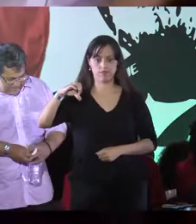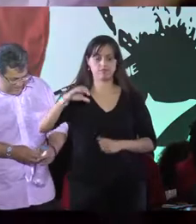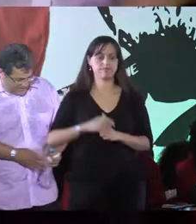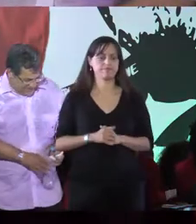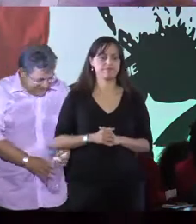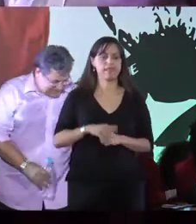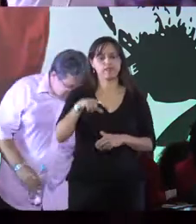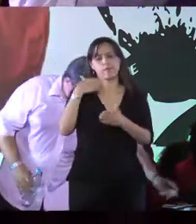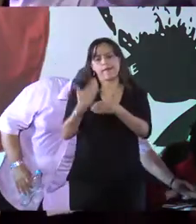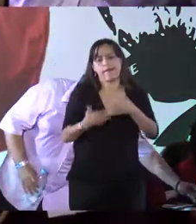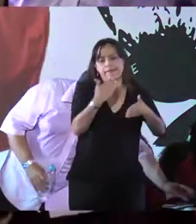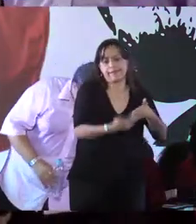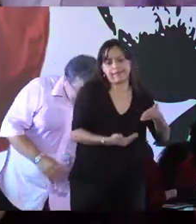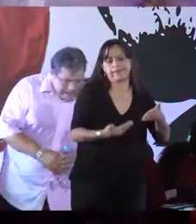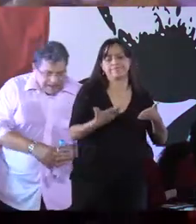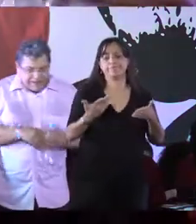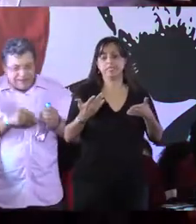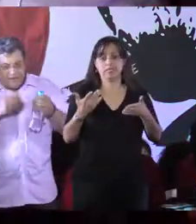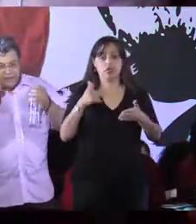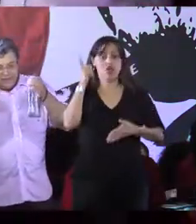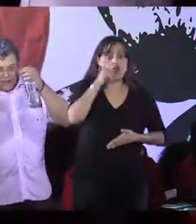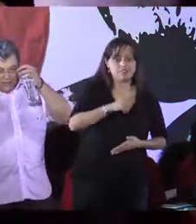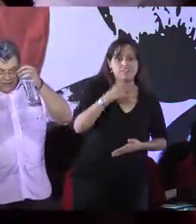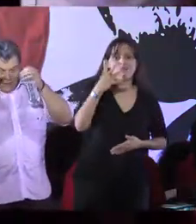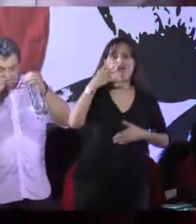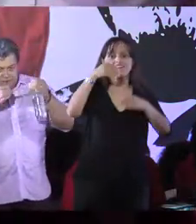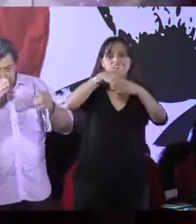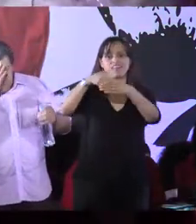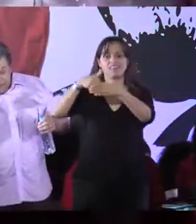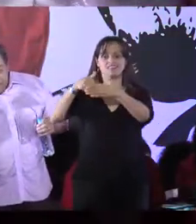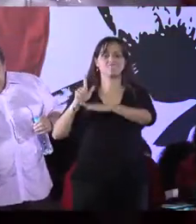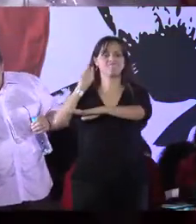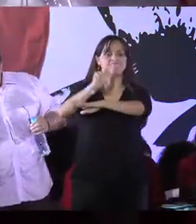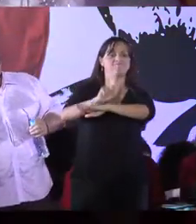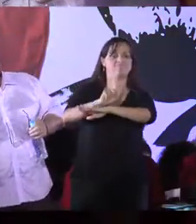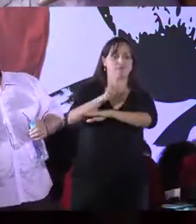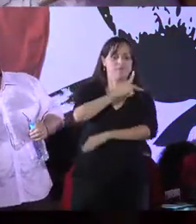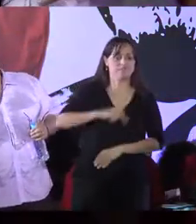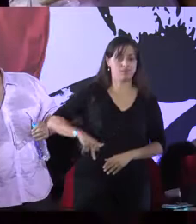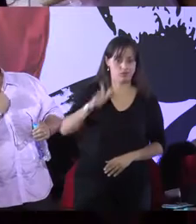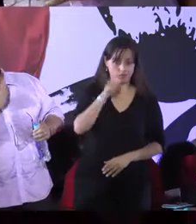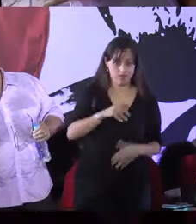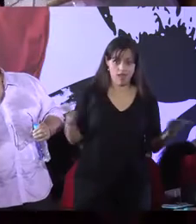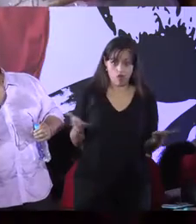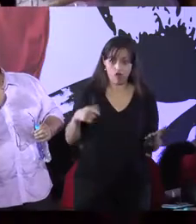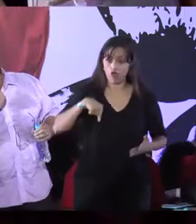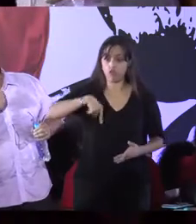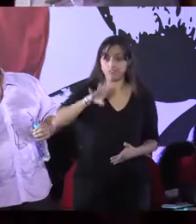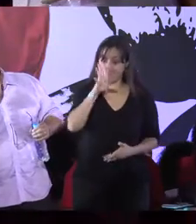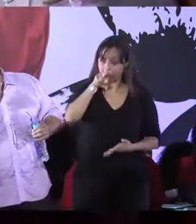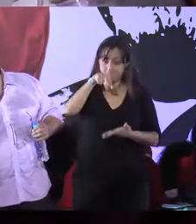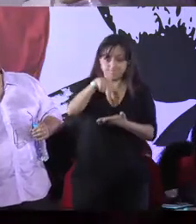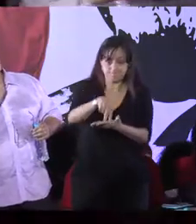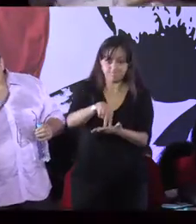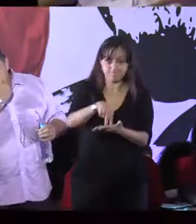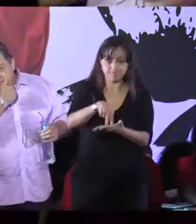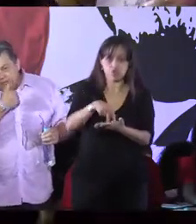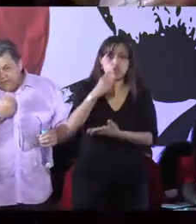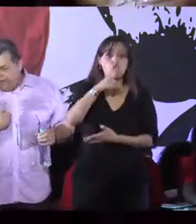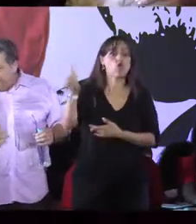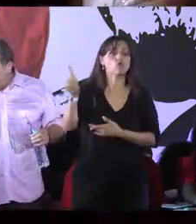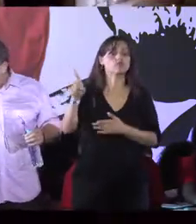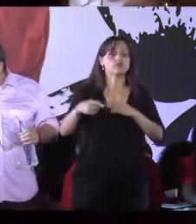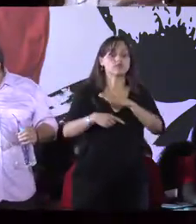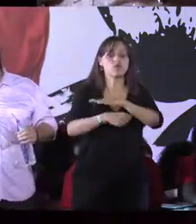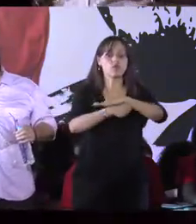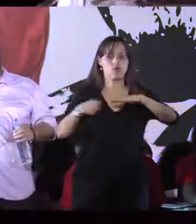eleições, ganhamos juntos 4 eleições e resistimos juntos hoje ao golpe. Dizer que essa aliança